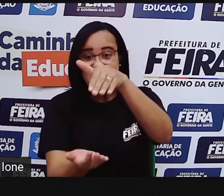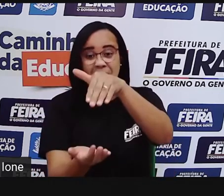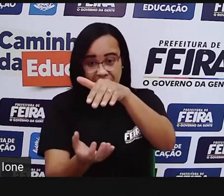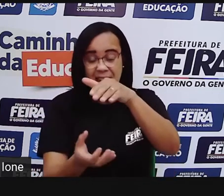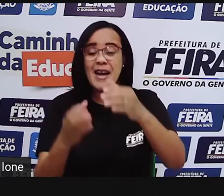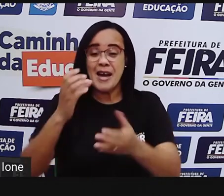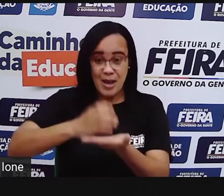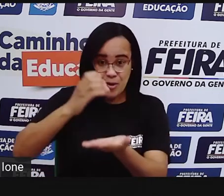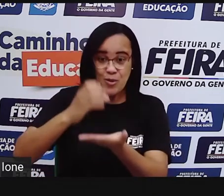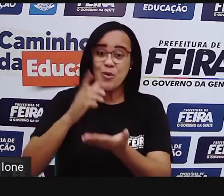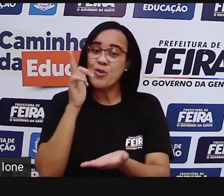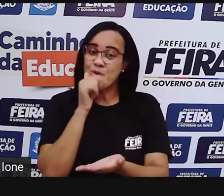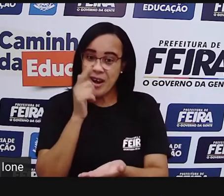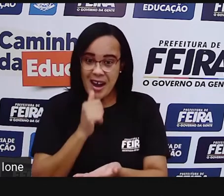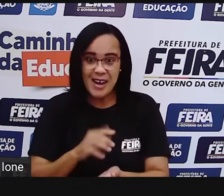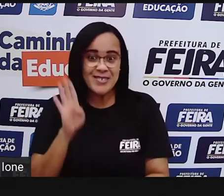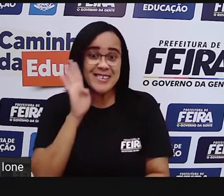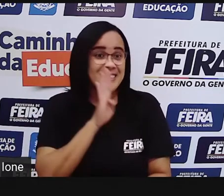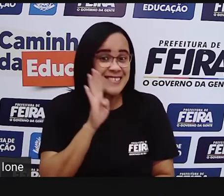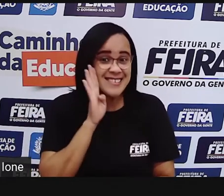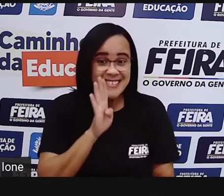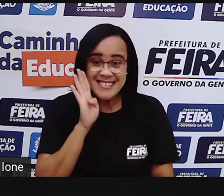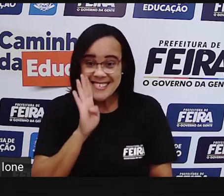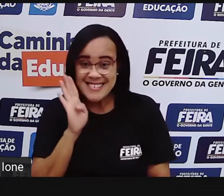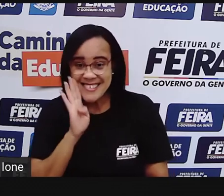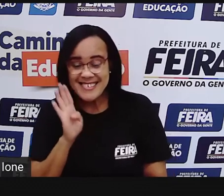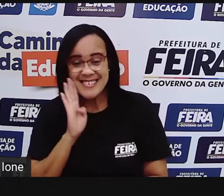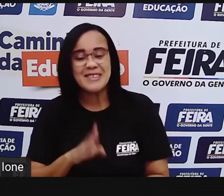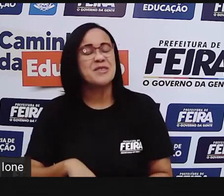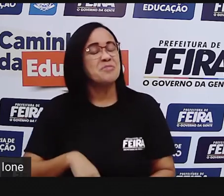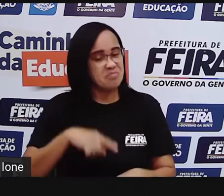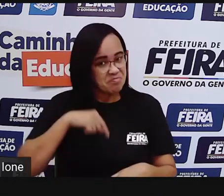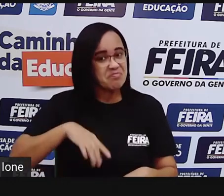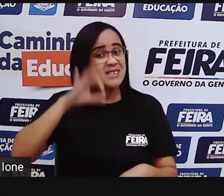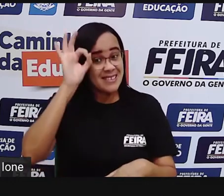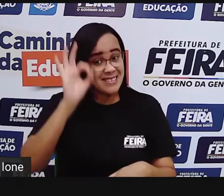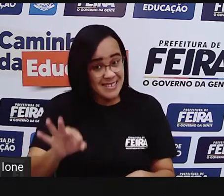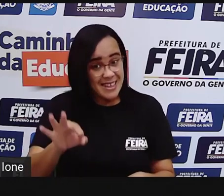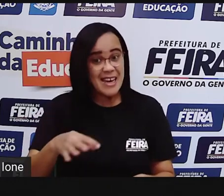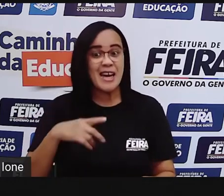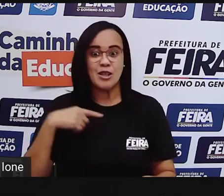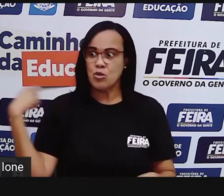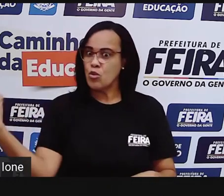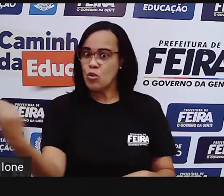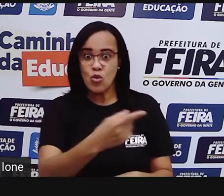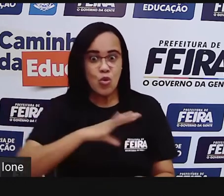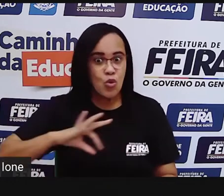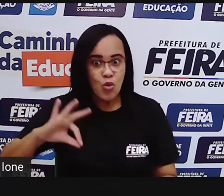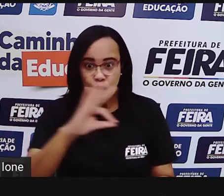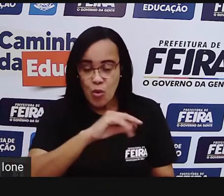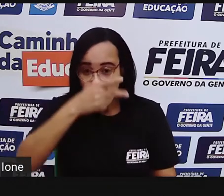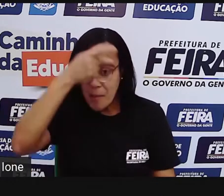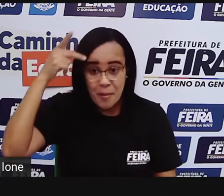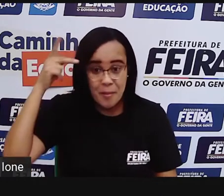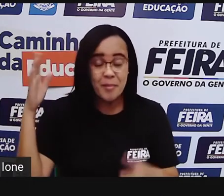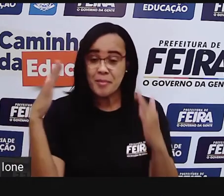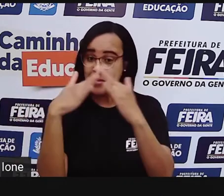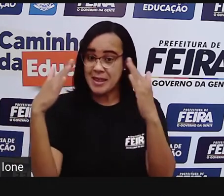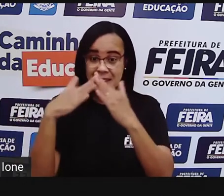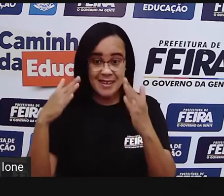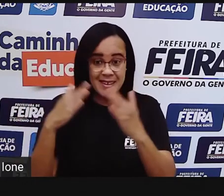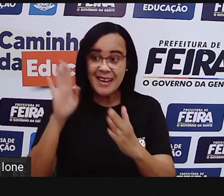meninada, vai ser muito divertido. Eu tenho certeza que todos de casa vão curtir